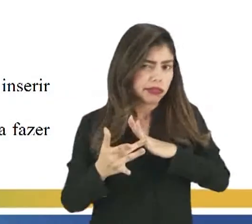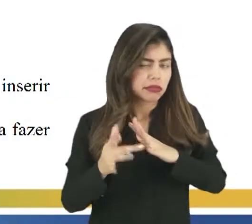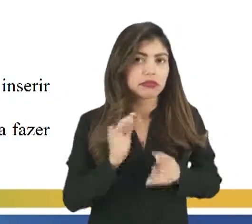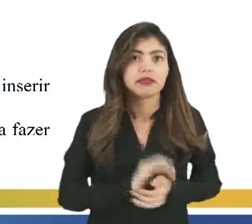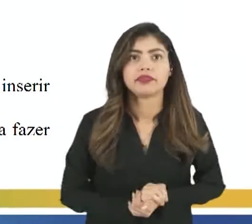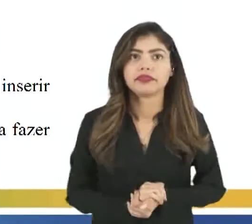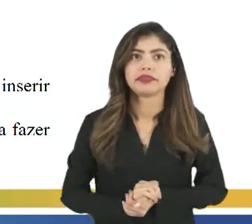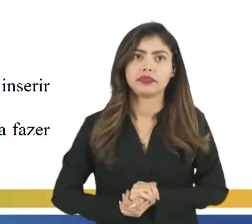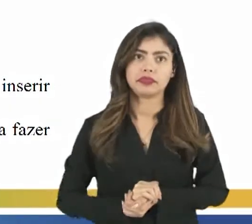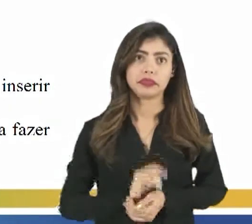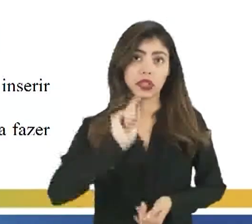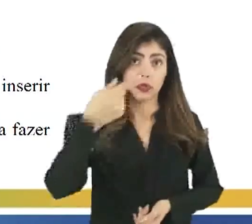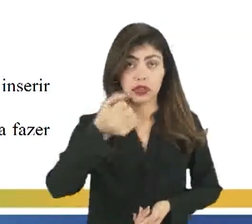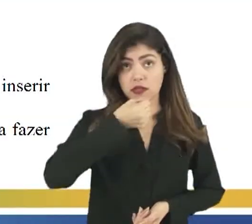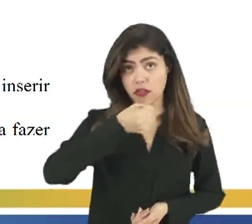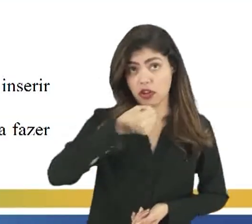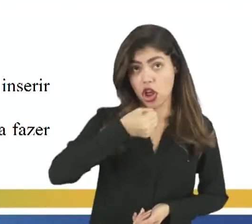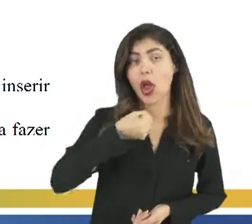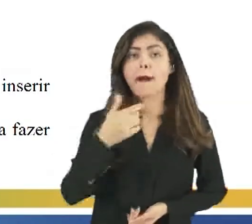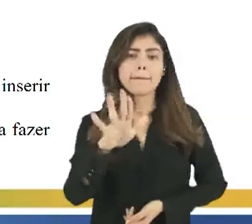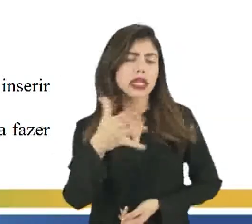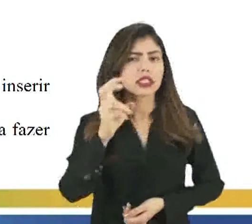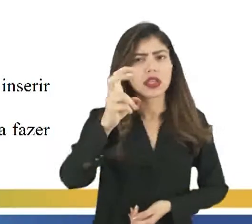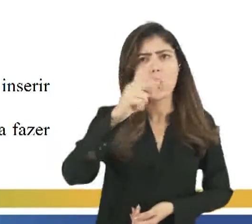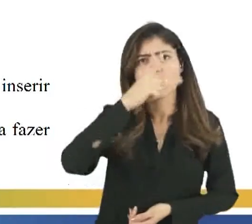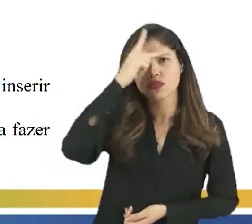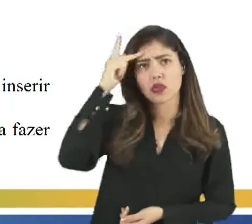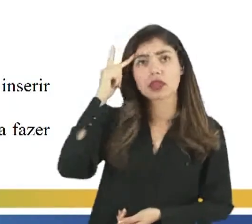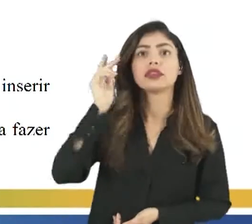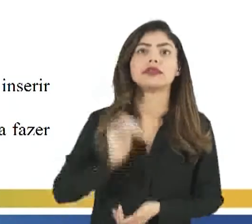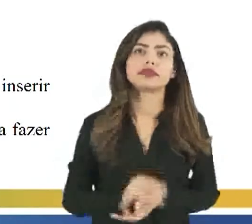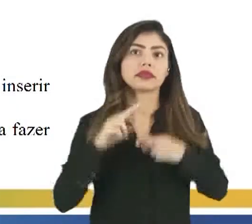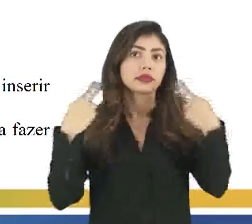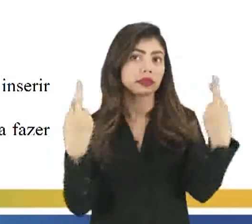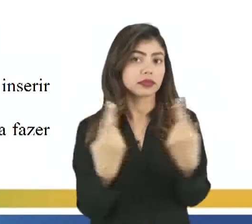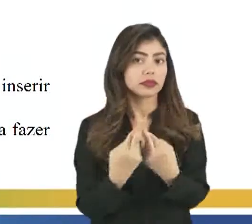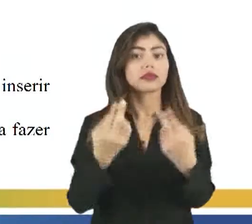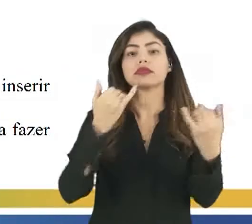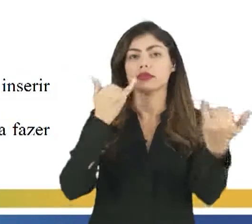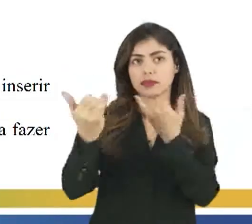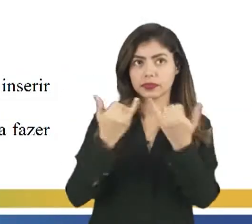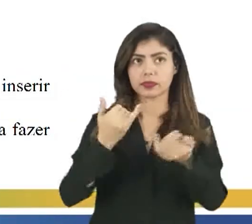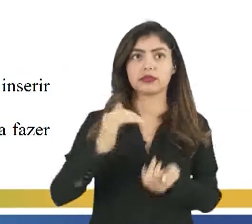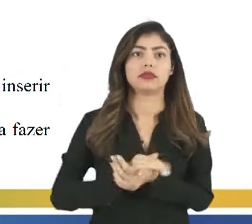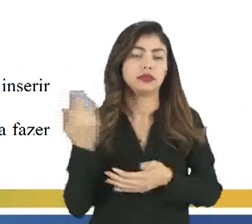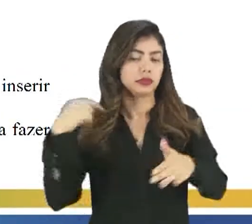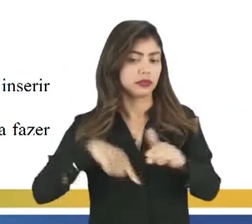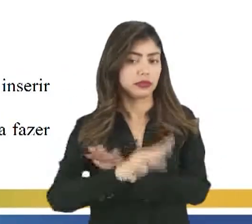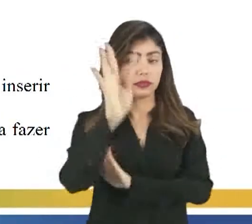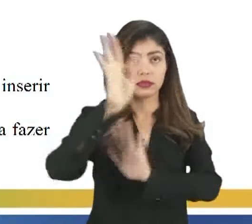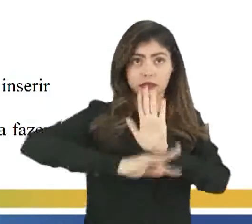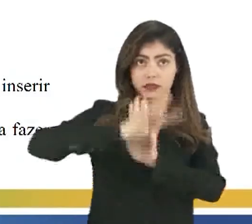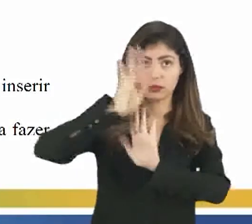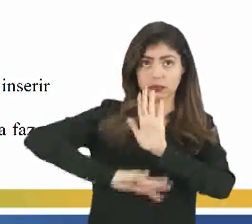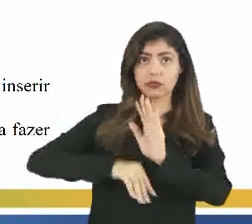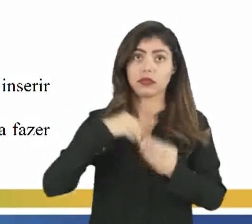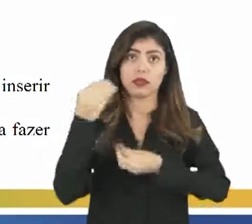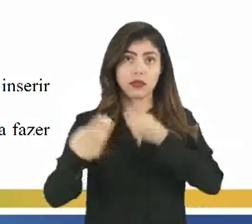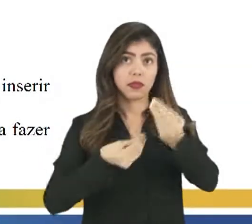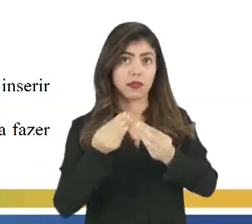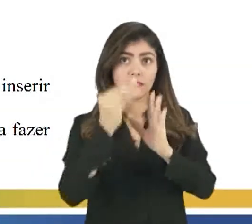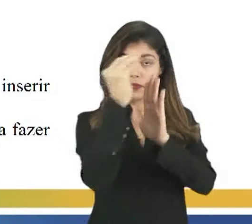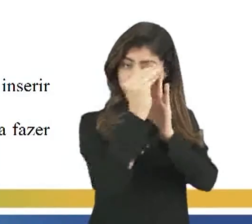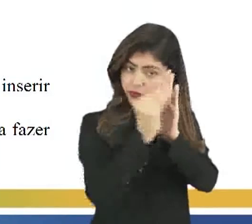sociais? Após entrevistar pelo menos 5 pessoas, reúna as informações para inserir em seu